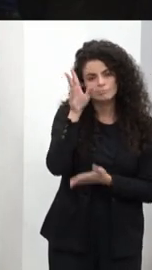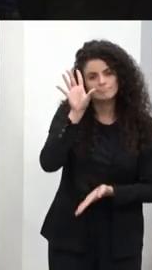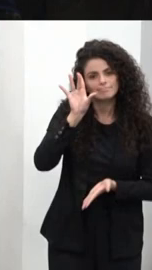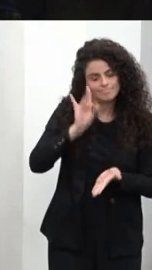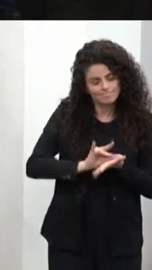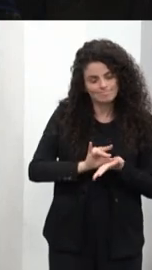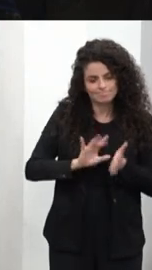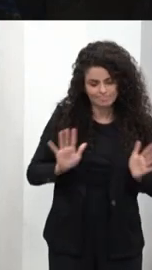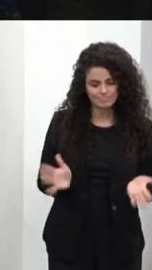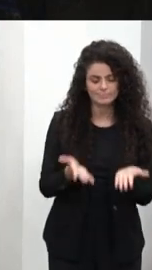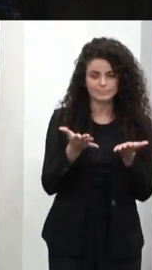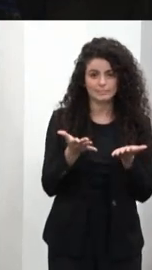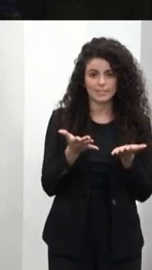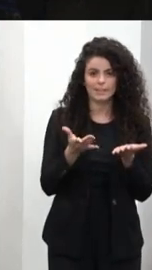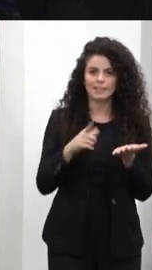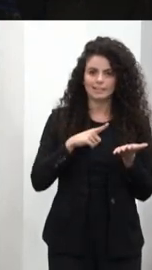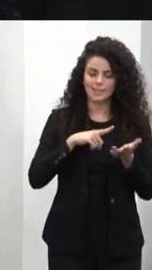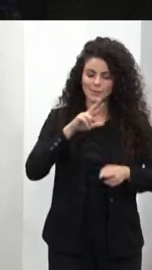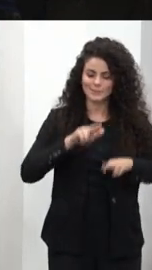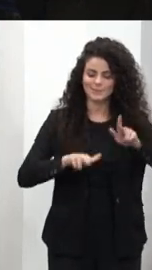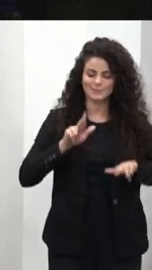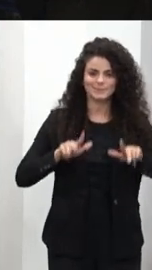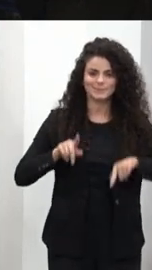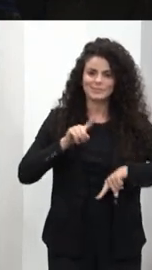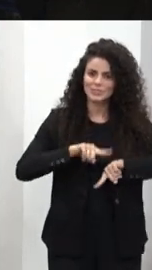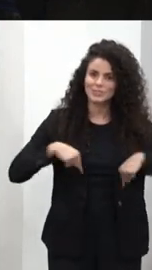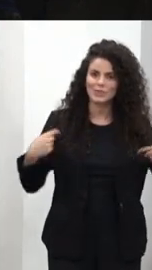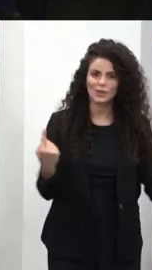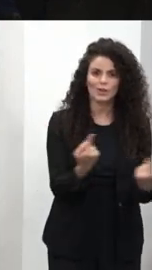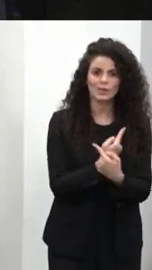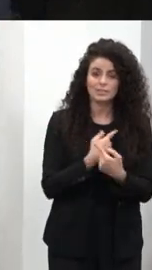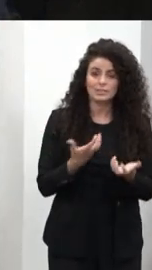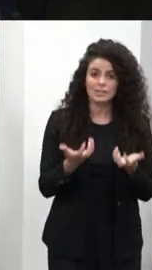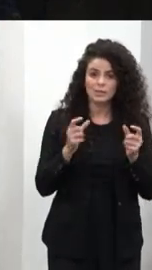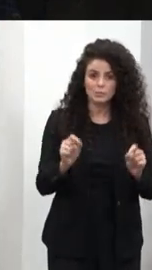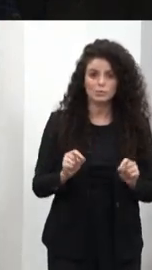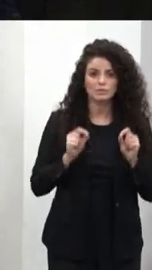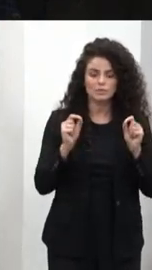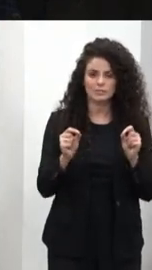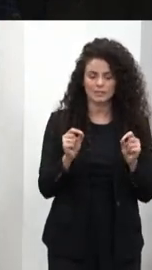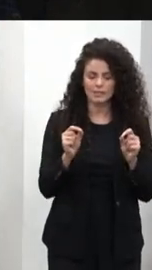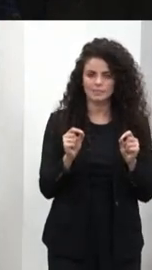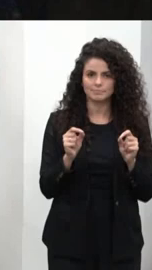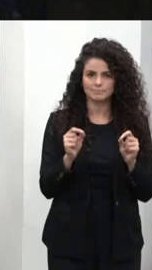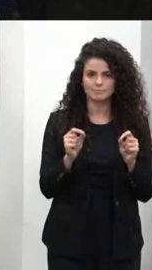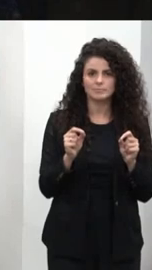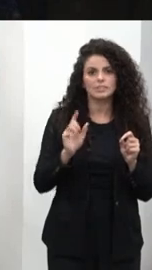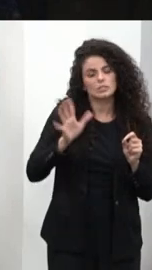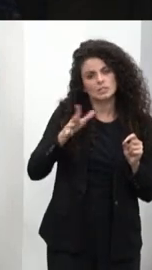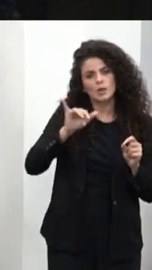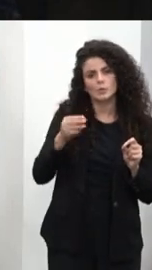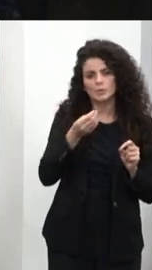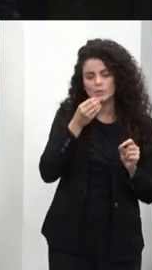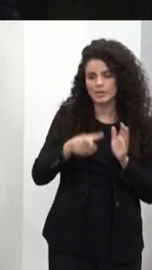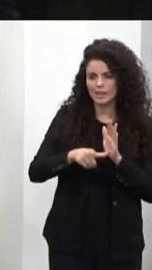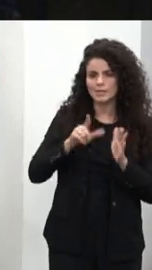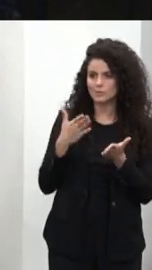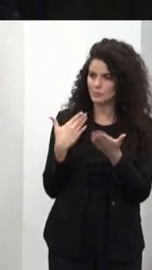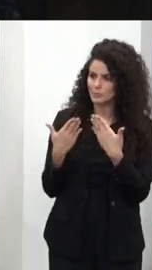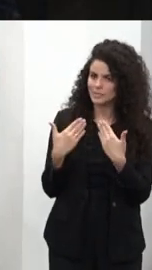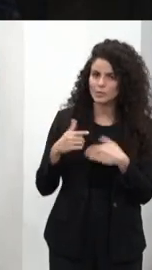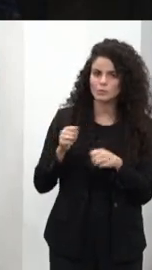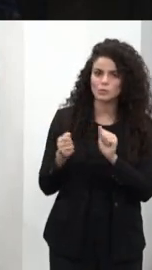atendida e de acordo com a diversidade o que nós menos queremos isso é um ponto de contato que nós já tivemos na oportunidade em que conversamos eu era deputada